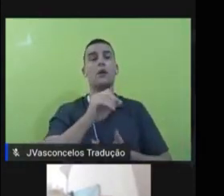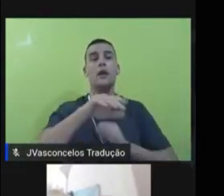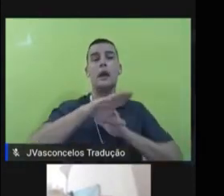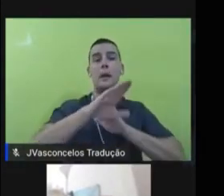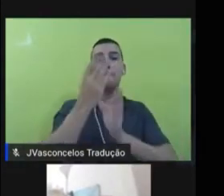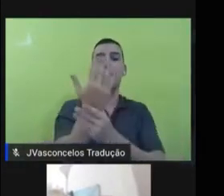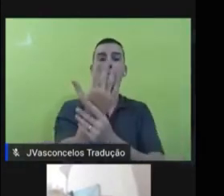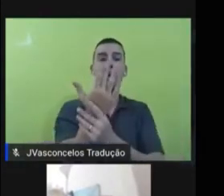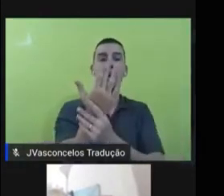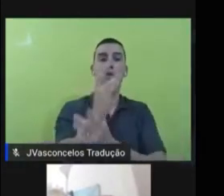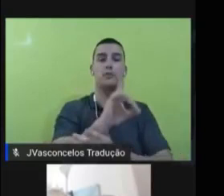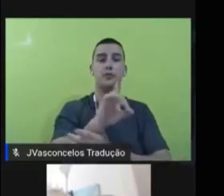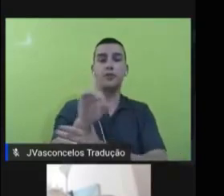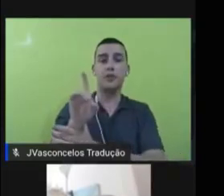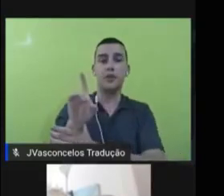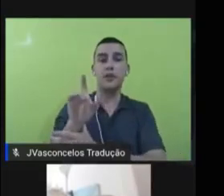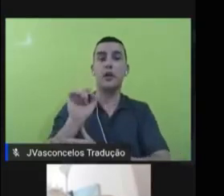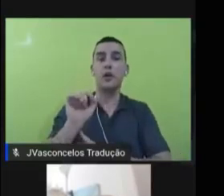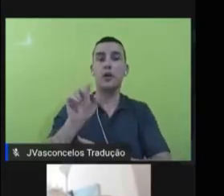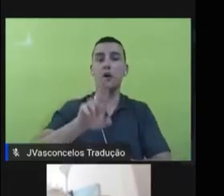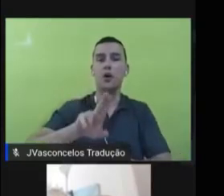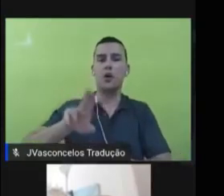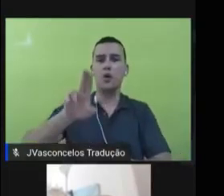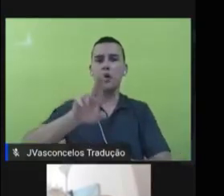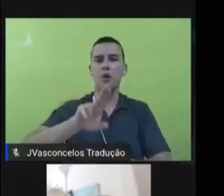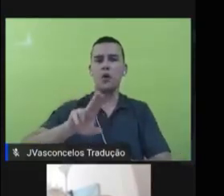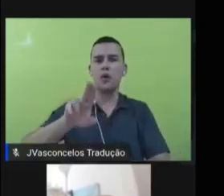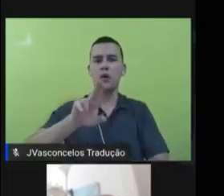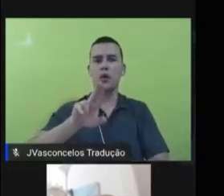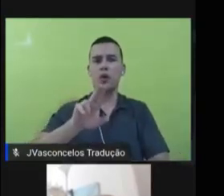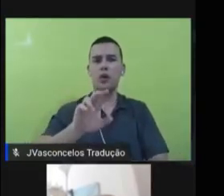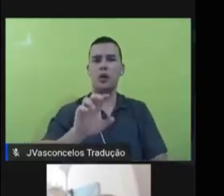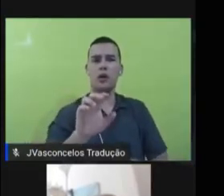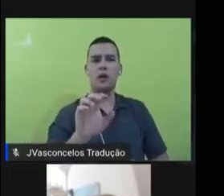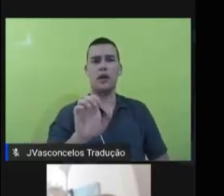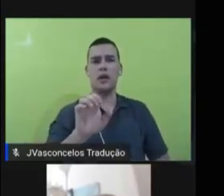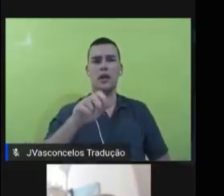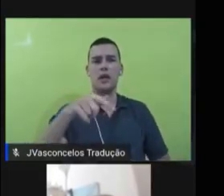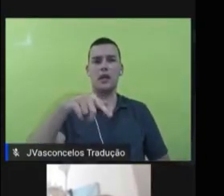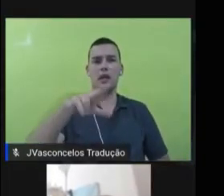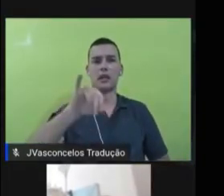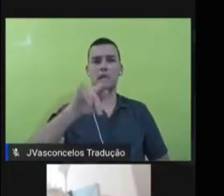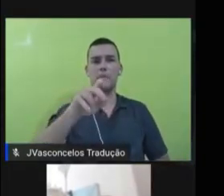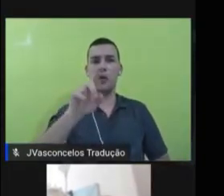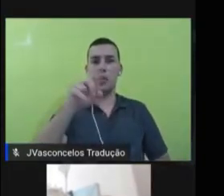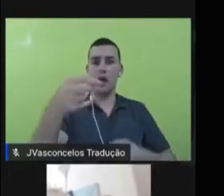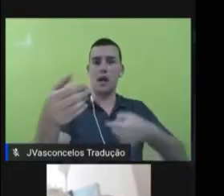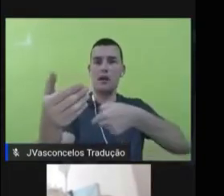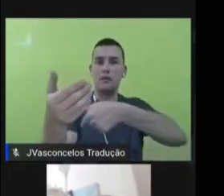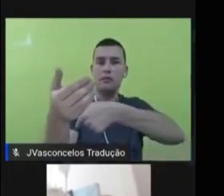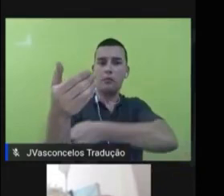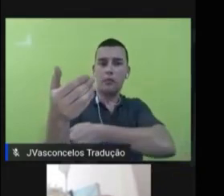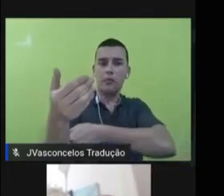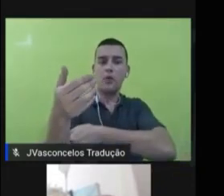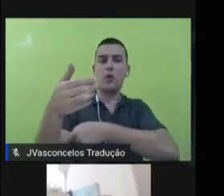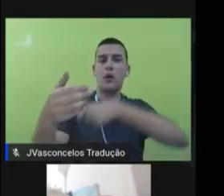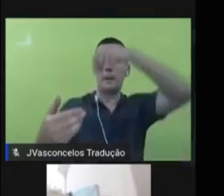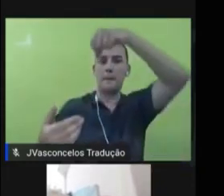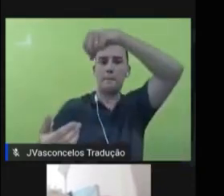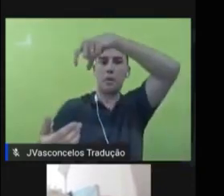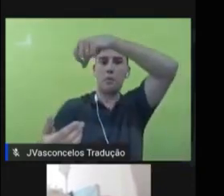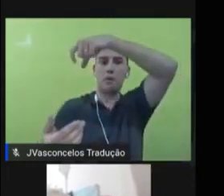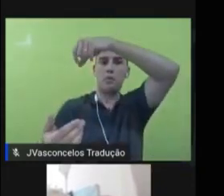está usando um equipo, que é para receber soro e